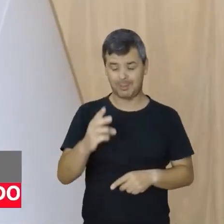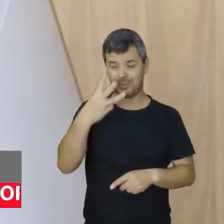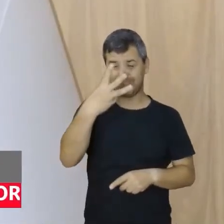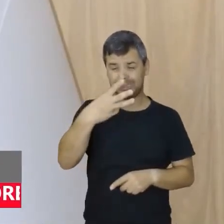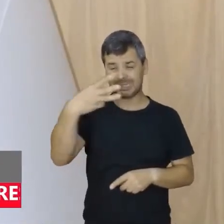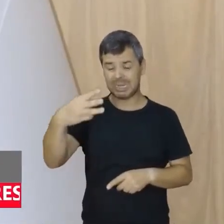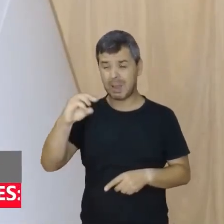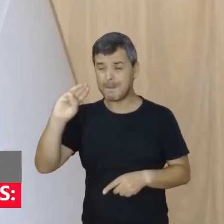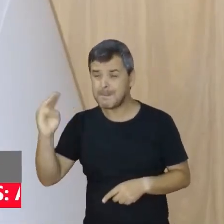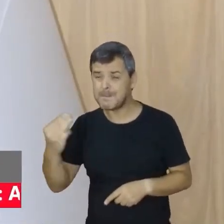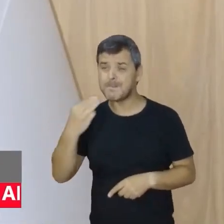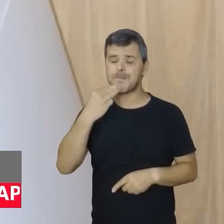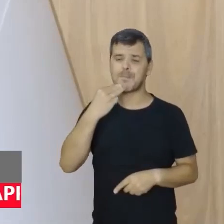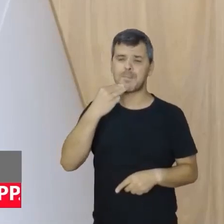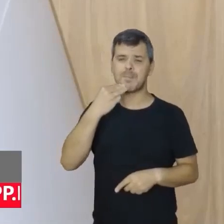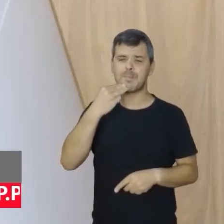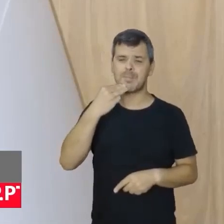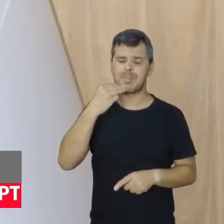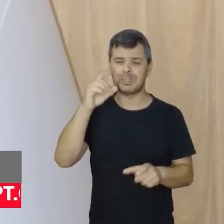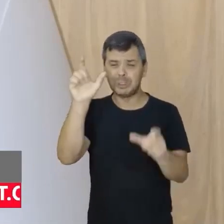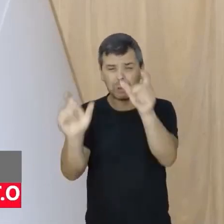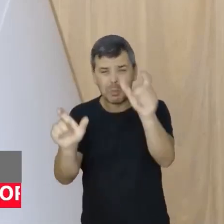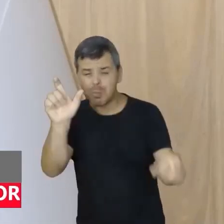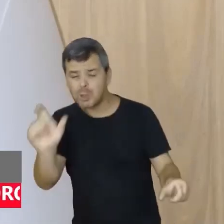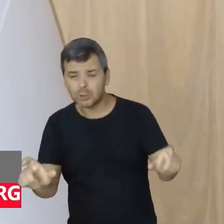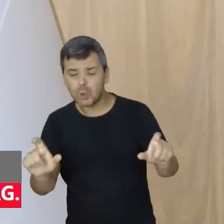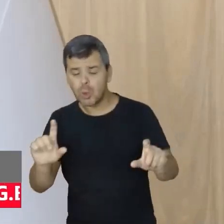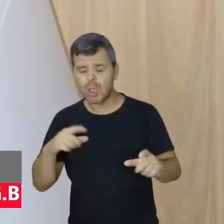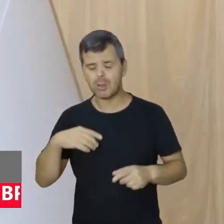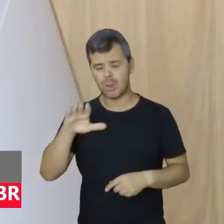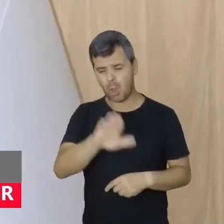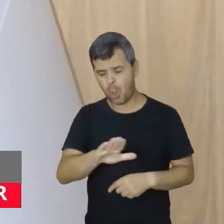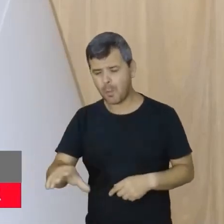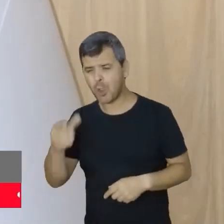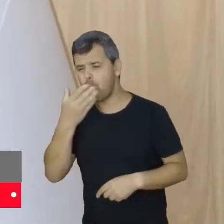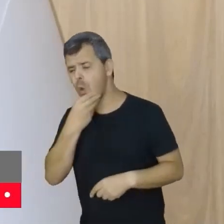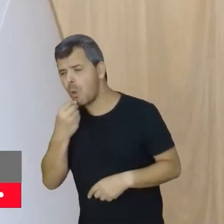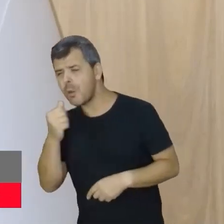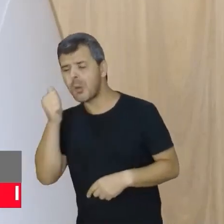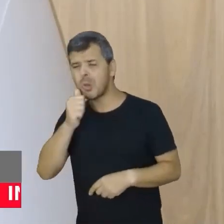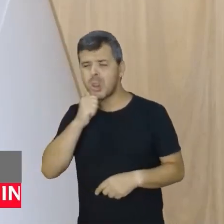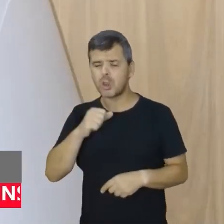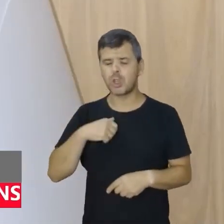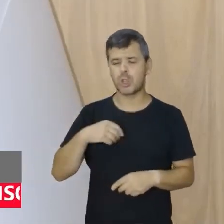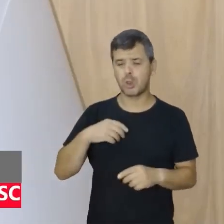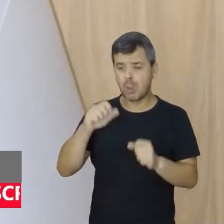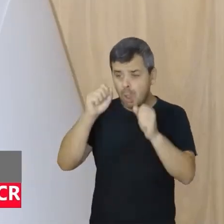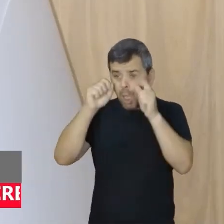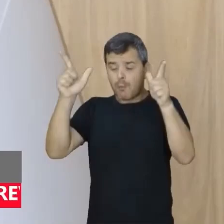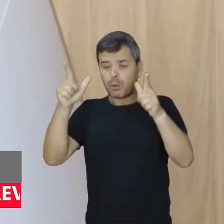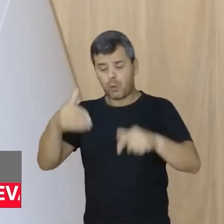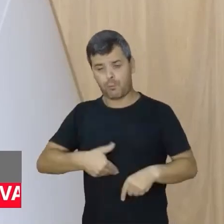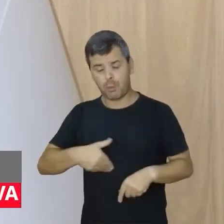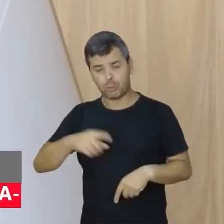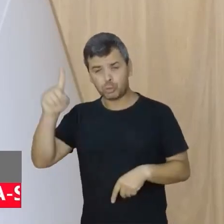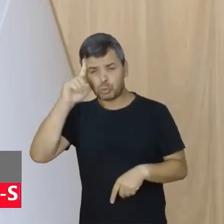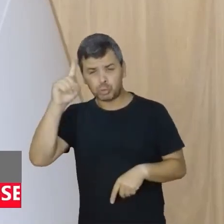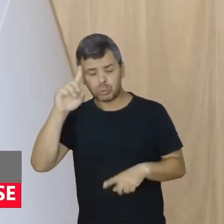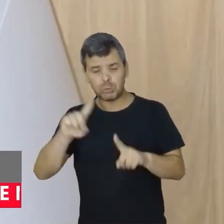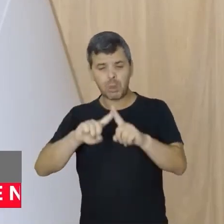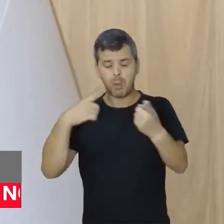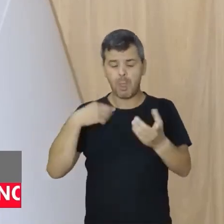33 milhões de homens, mulheres, crianças que dormem e acordam com fome todo santo dia. É justamente